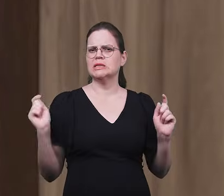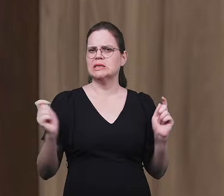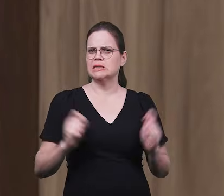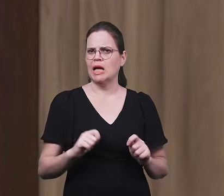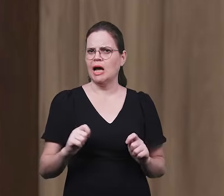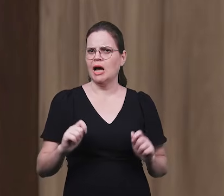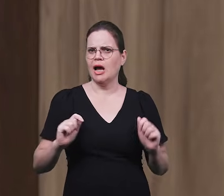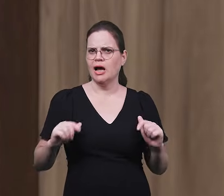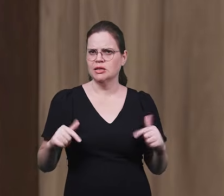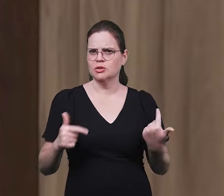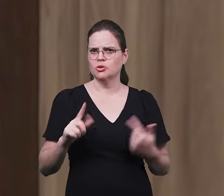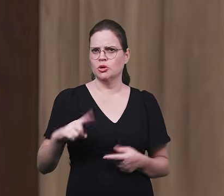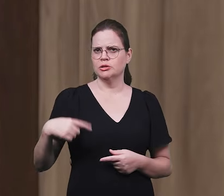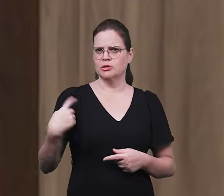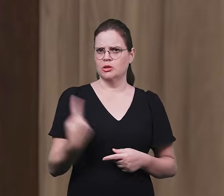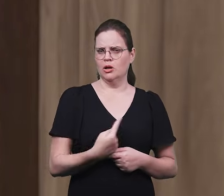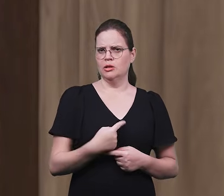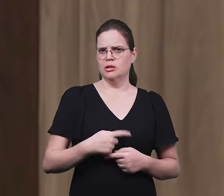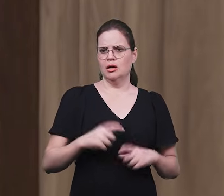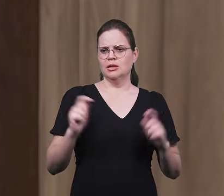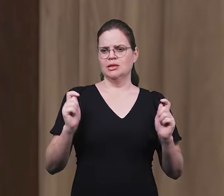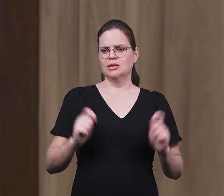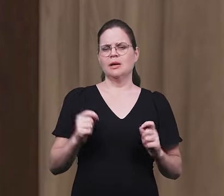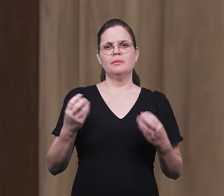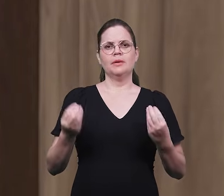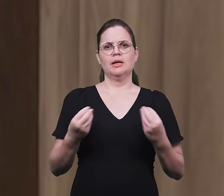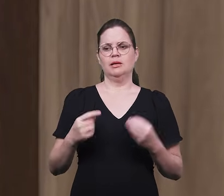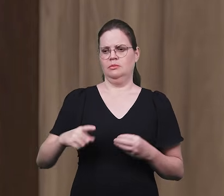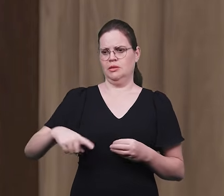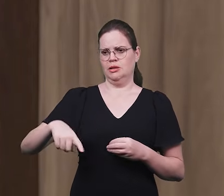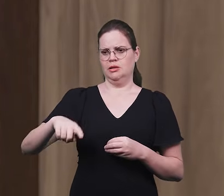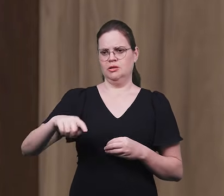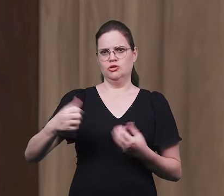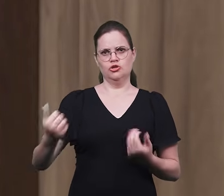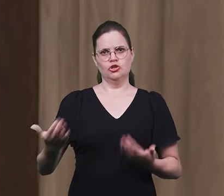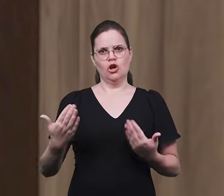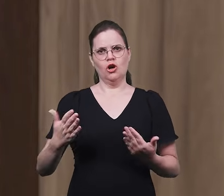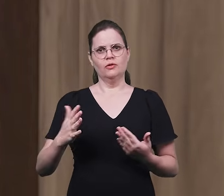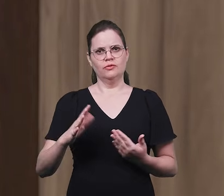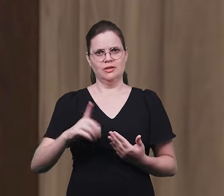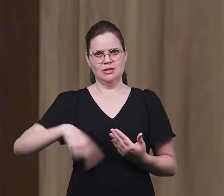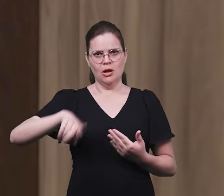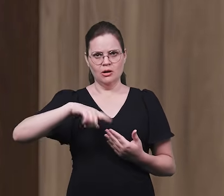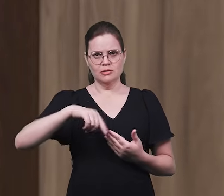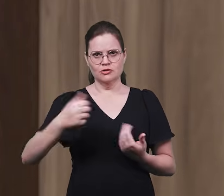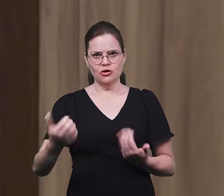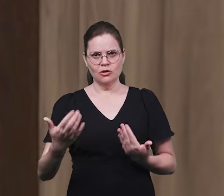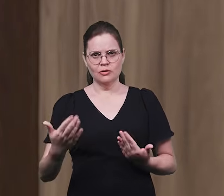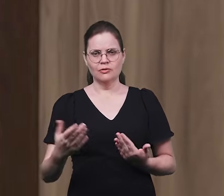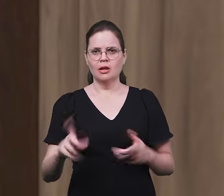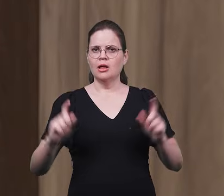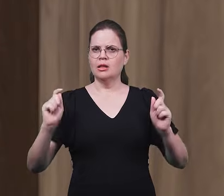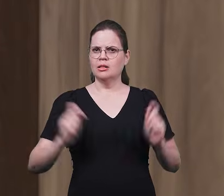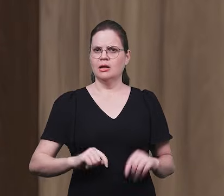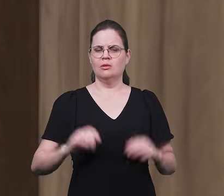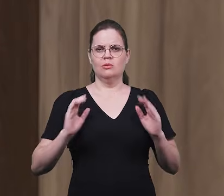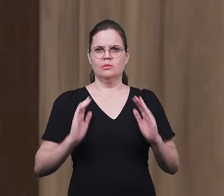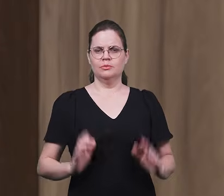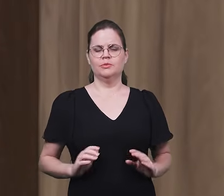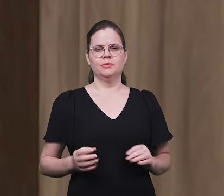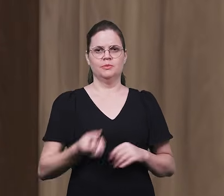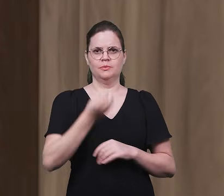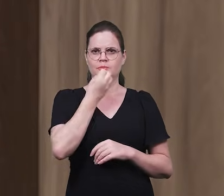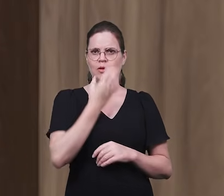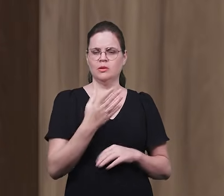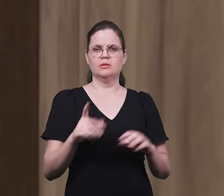nós podemos fazer para que os nossos jovens tenham um comportamento tão bom, tão dentro da obra